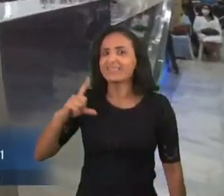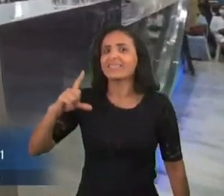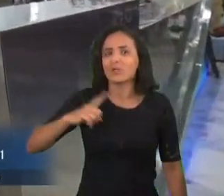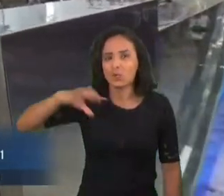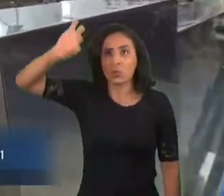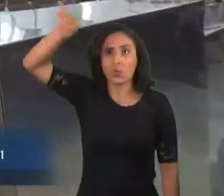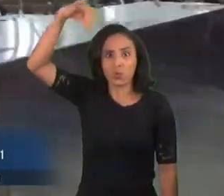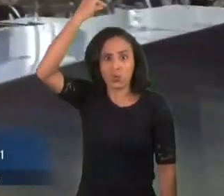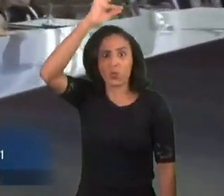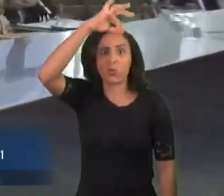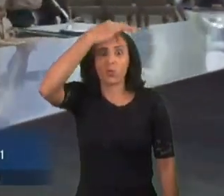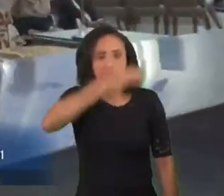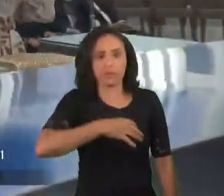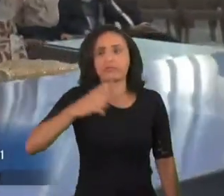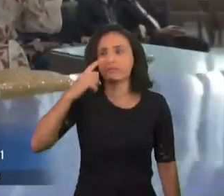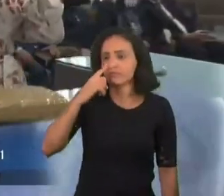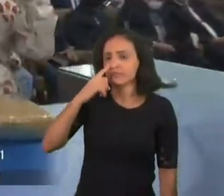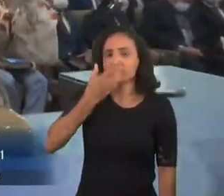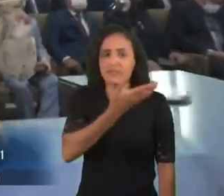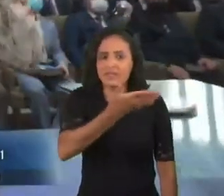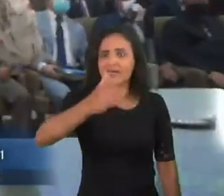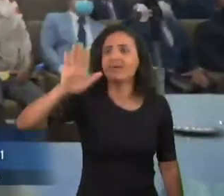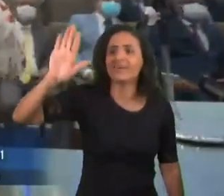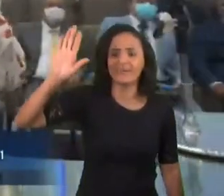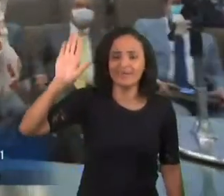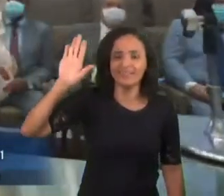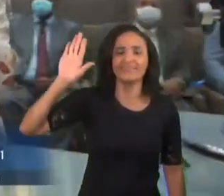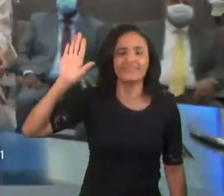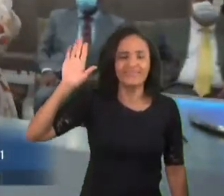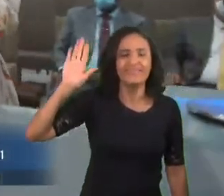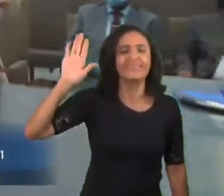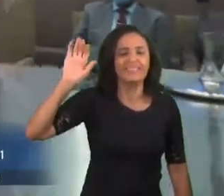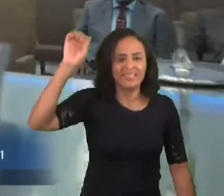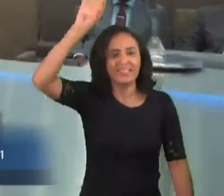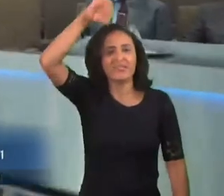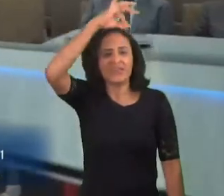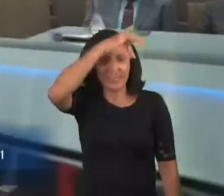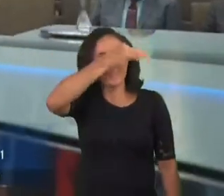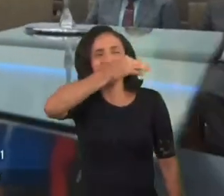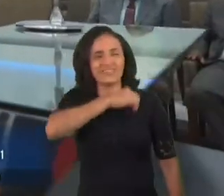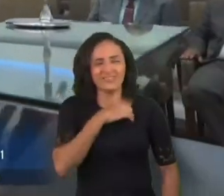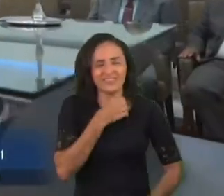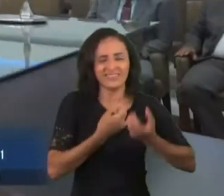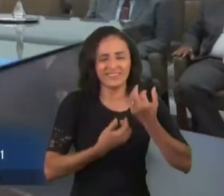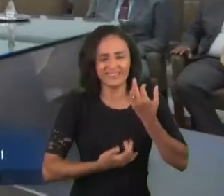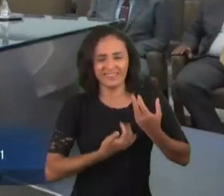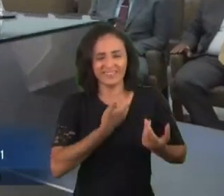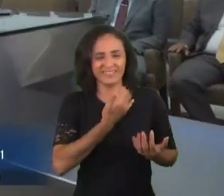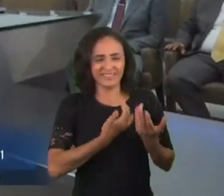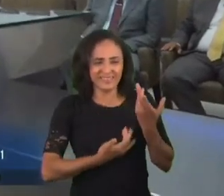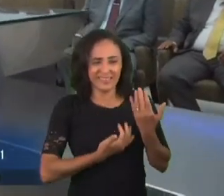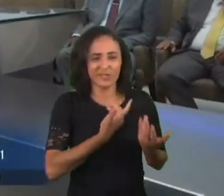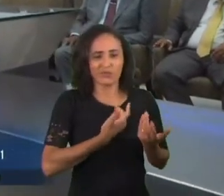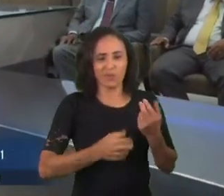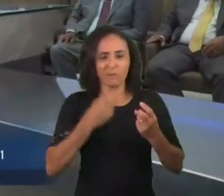que ter. Levante a mão quem tem tocha e fogo, tem que ter tocha e fogo.